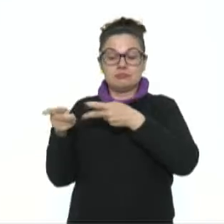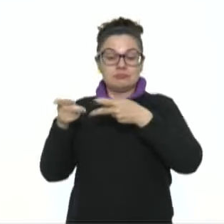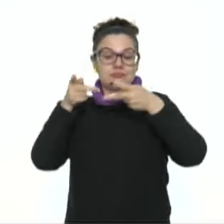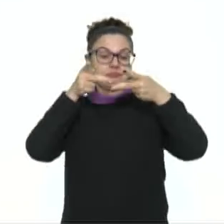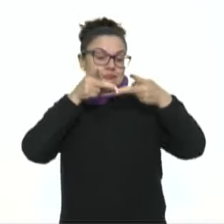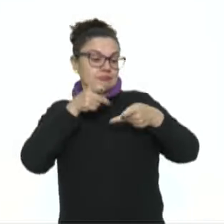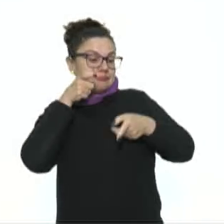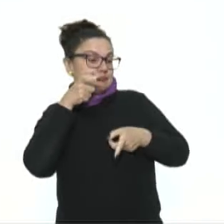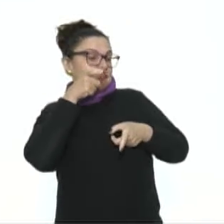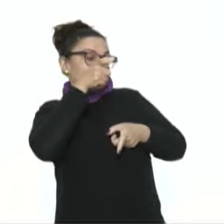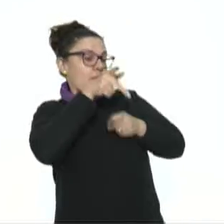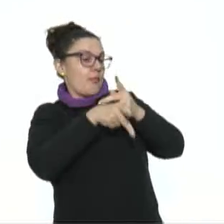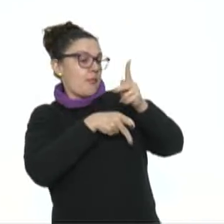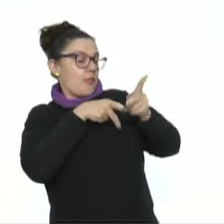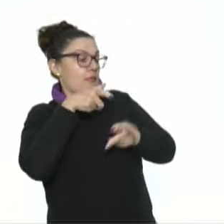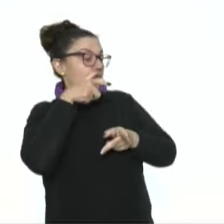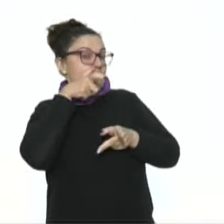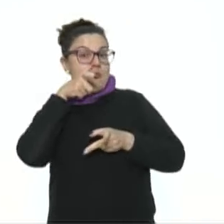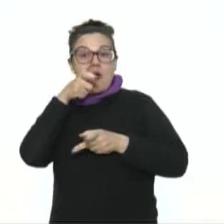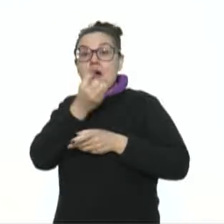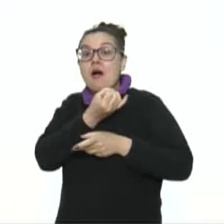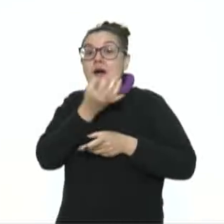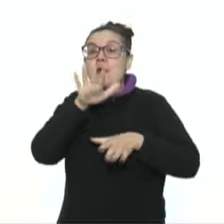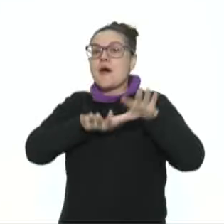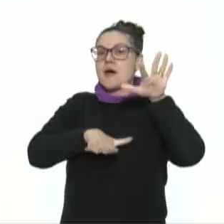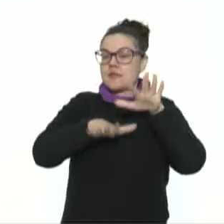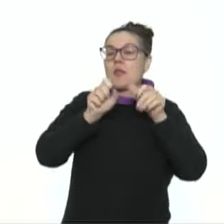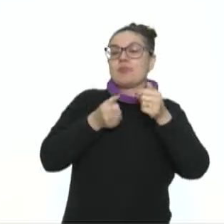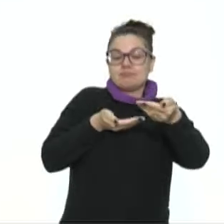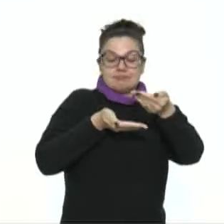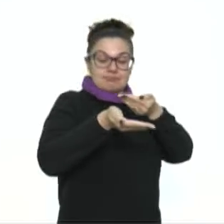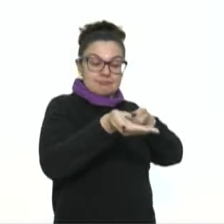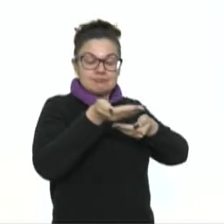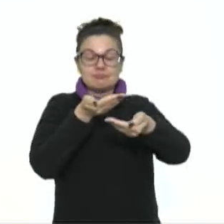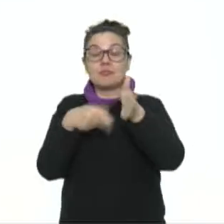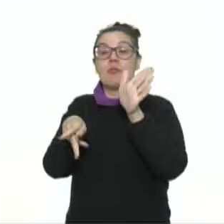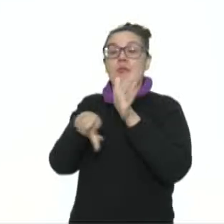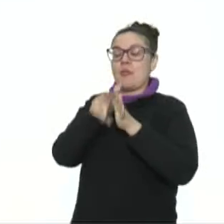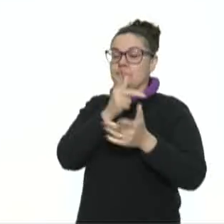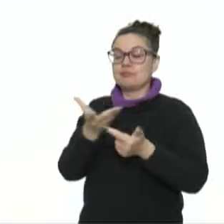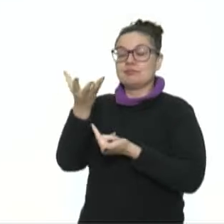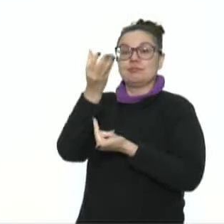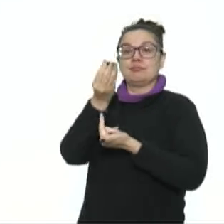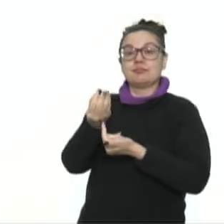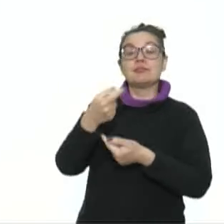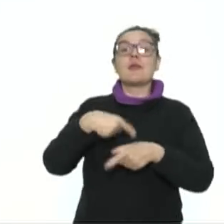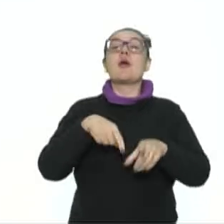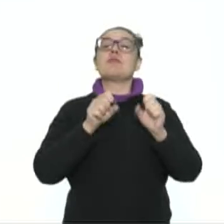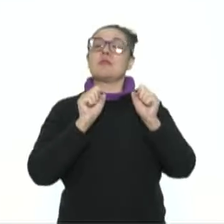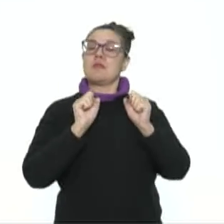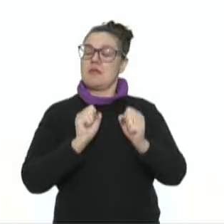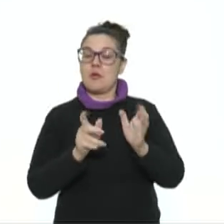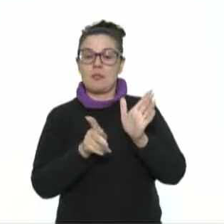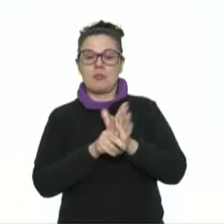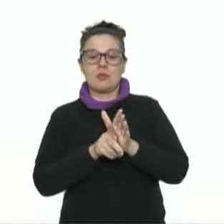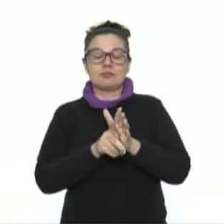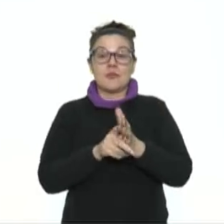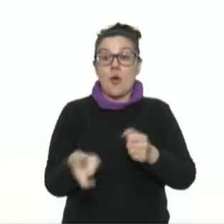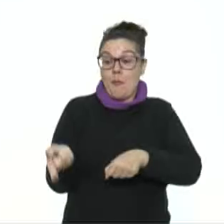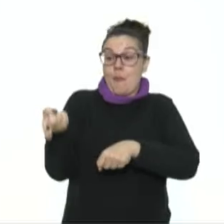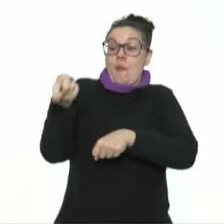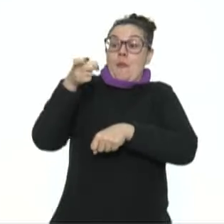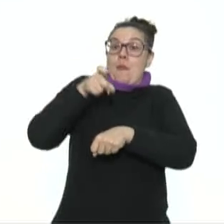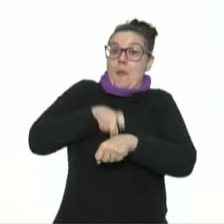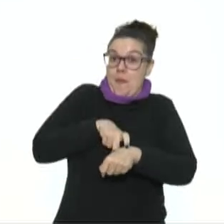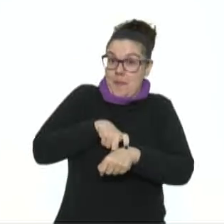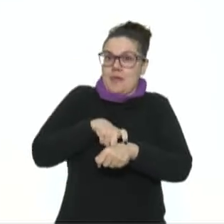pelo público, o qual, em alguns casos, pode até interagir com a proposta do artista. Ele pode ter um caráter efêmero, só existir